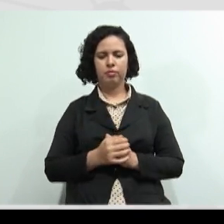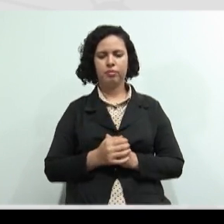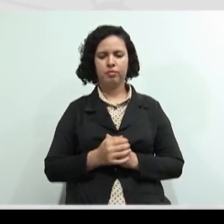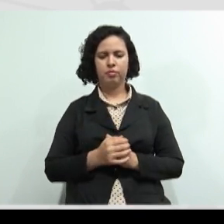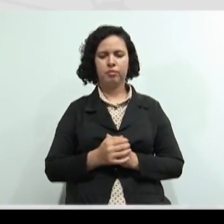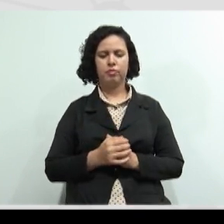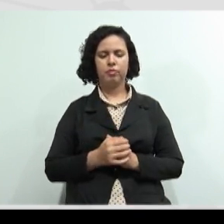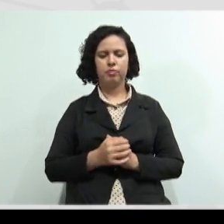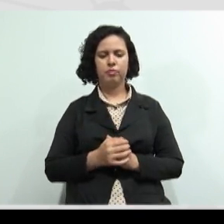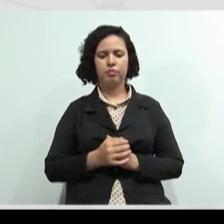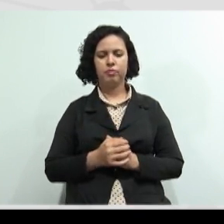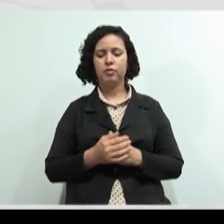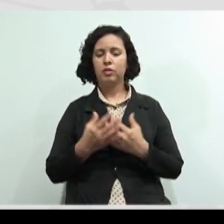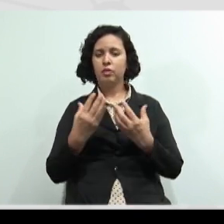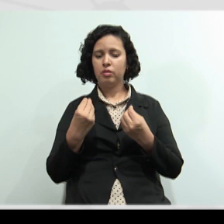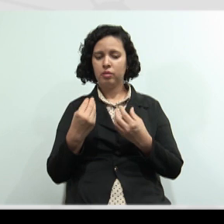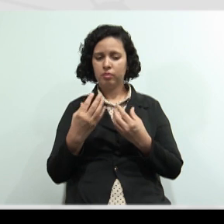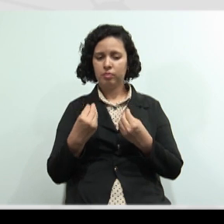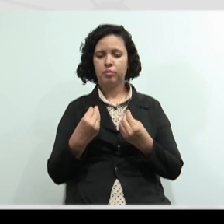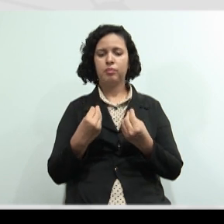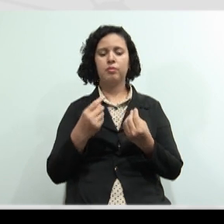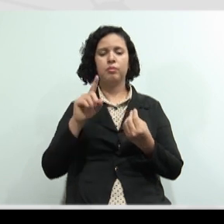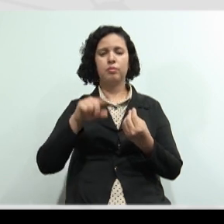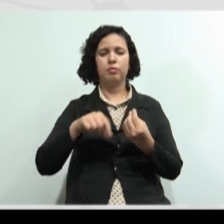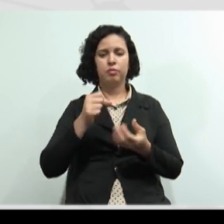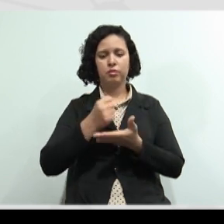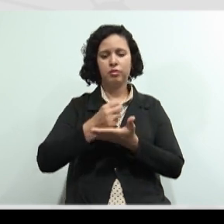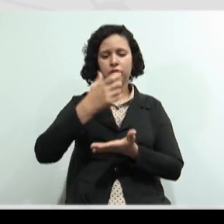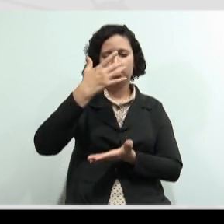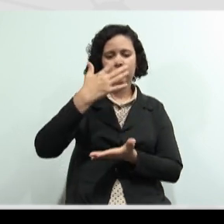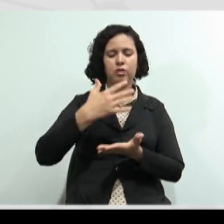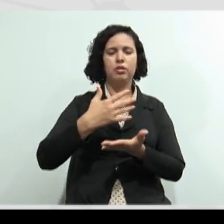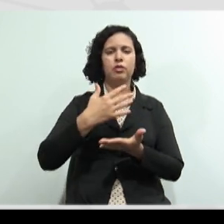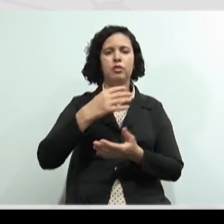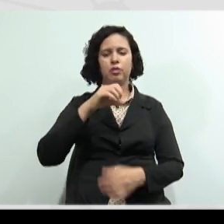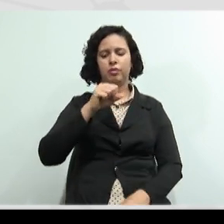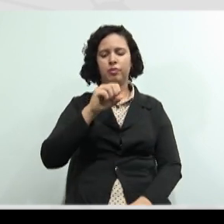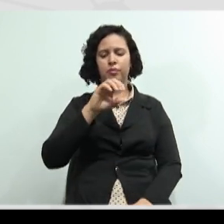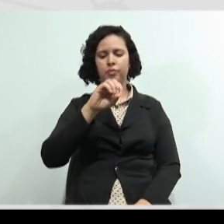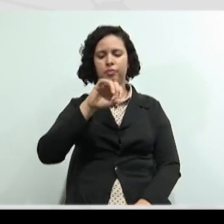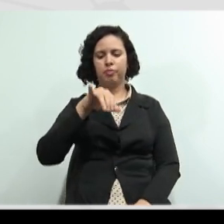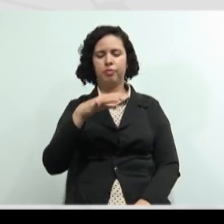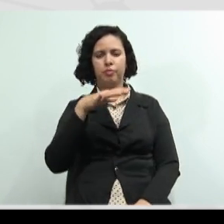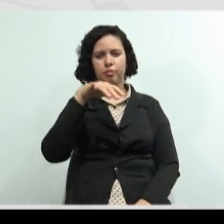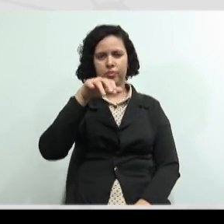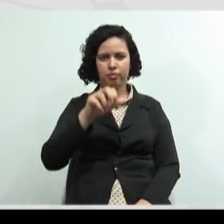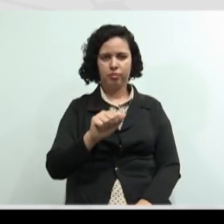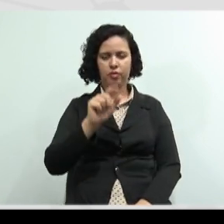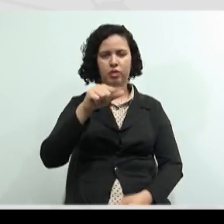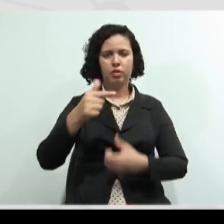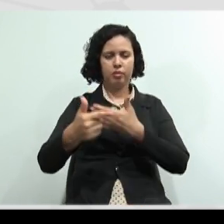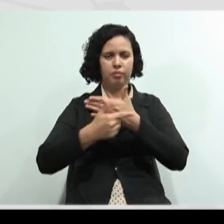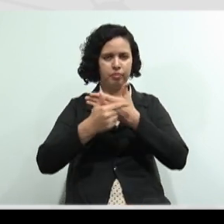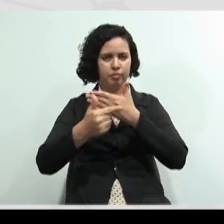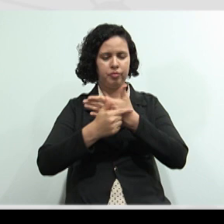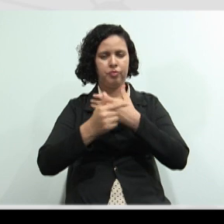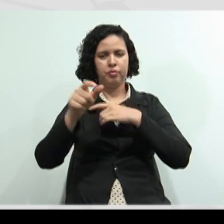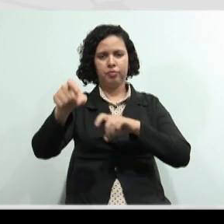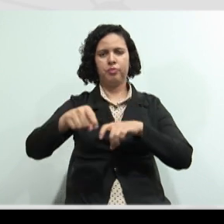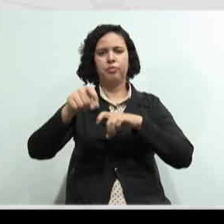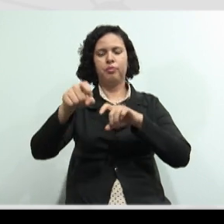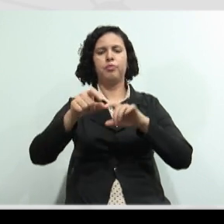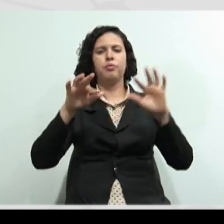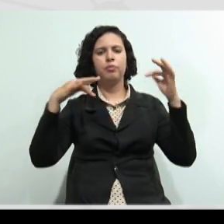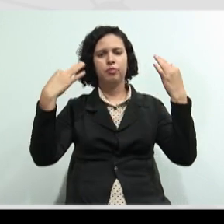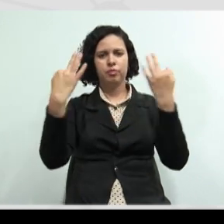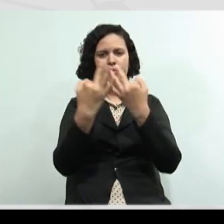da soja. É muito relevante, é muito significante todo esse papel da agricultura familiar na produção agrícola no